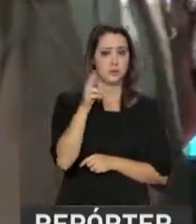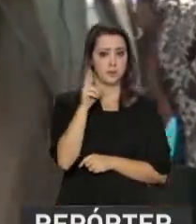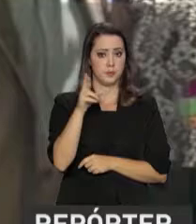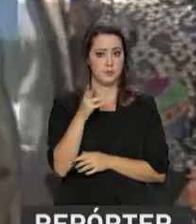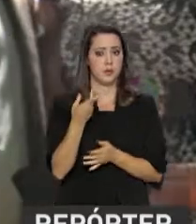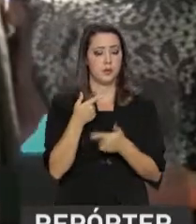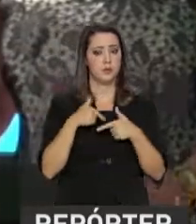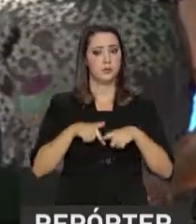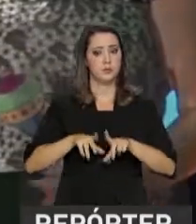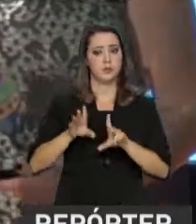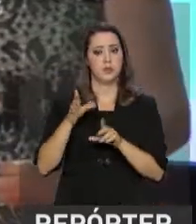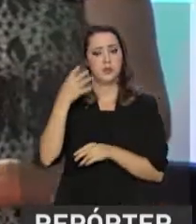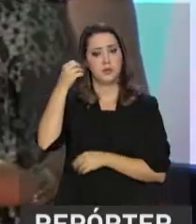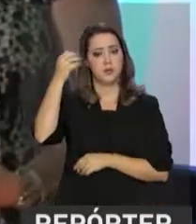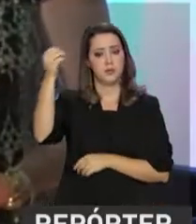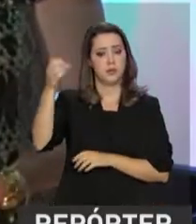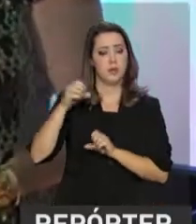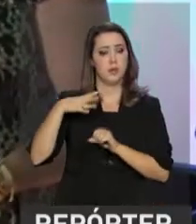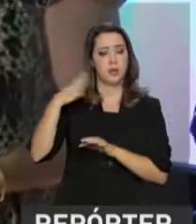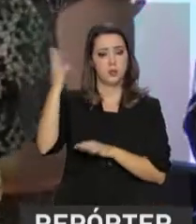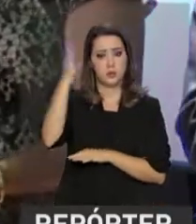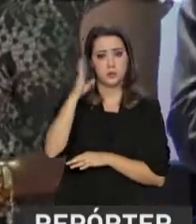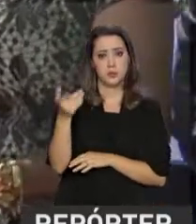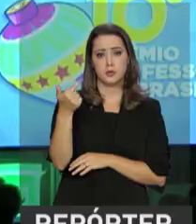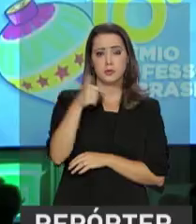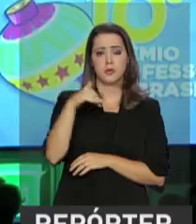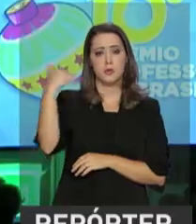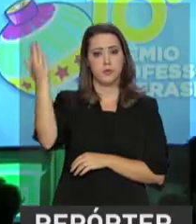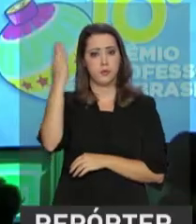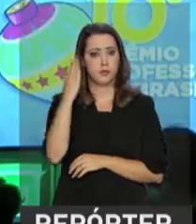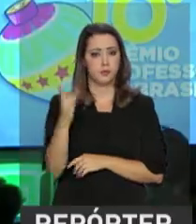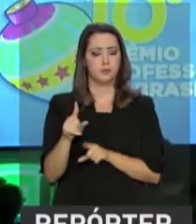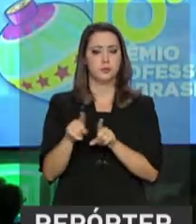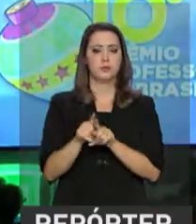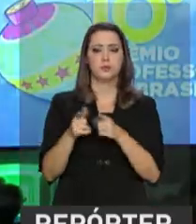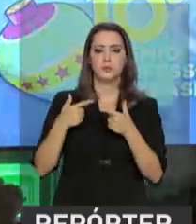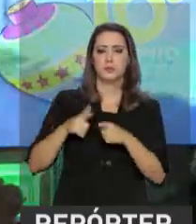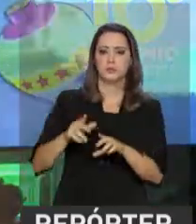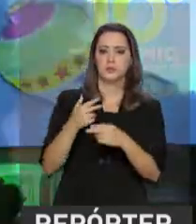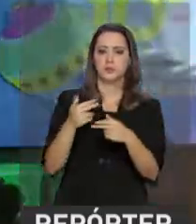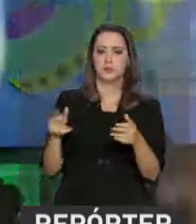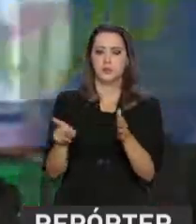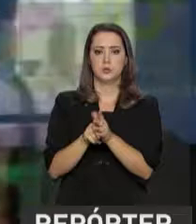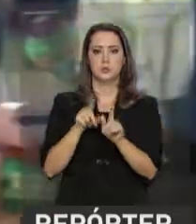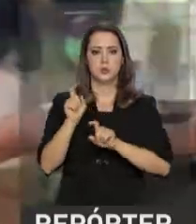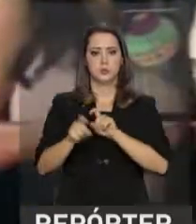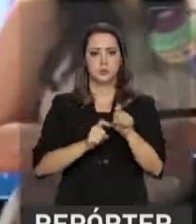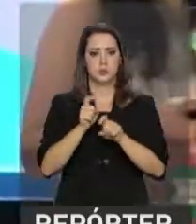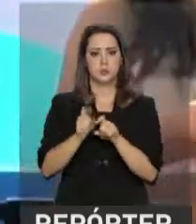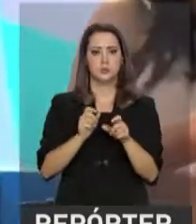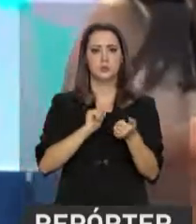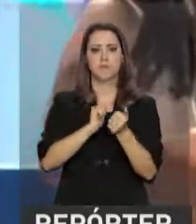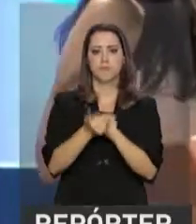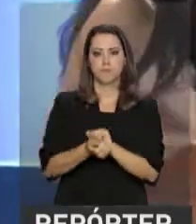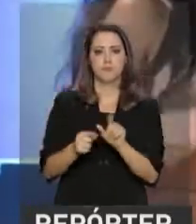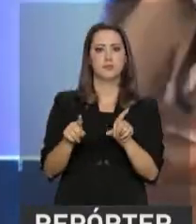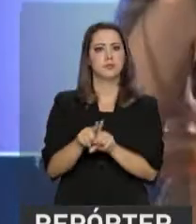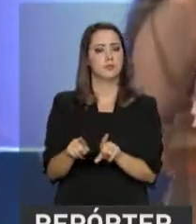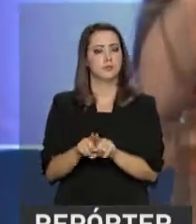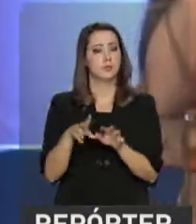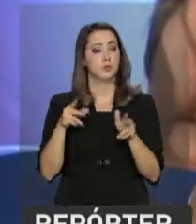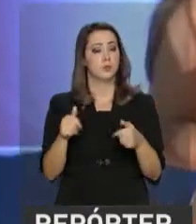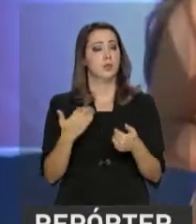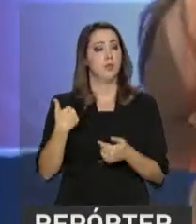viagens educativas pelo brasil e pelo exterior além de equipamentos de informática e atletismo ao